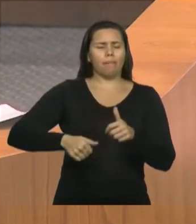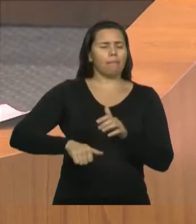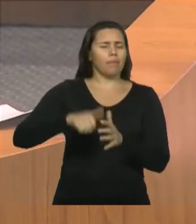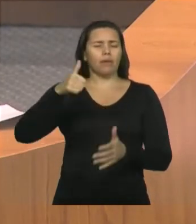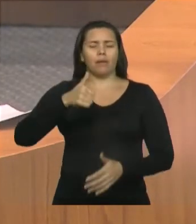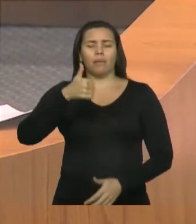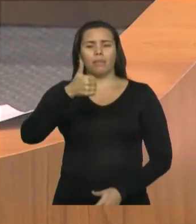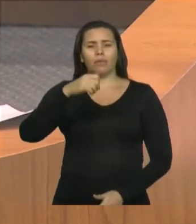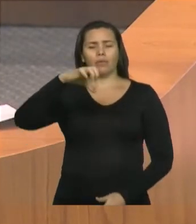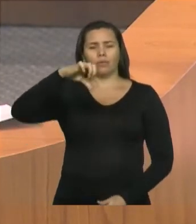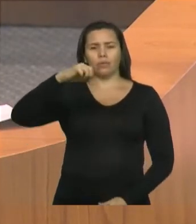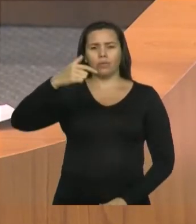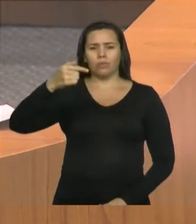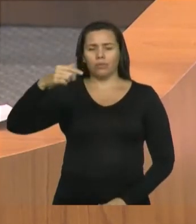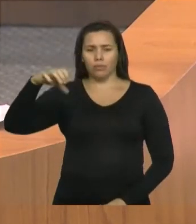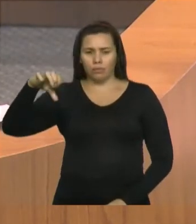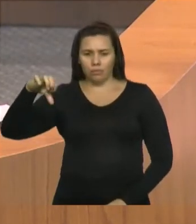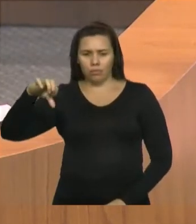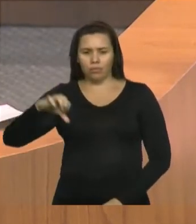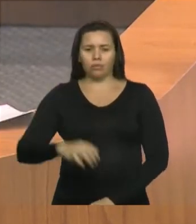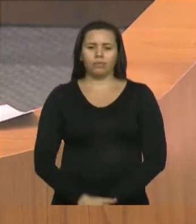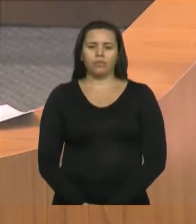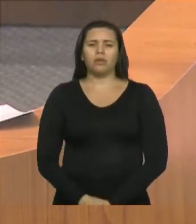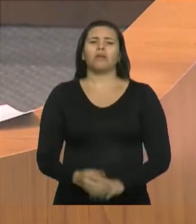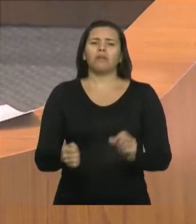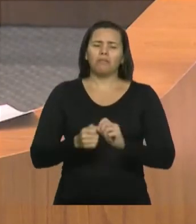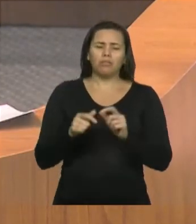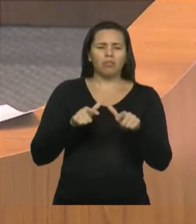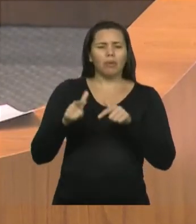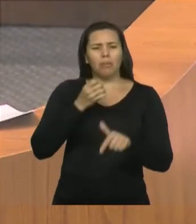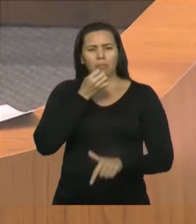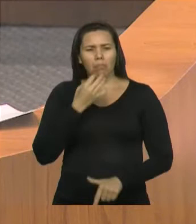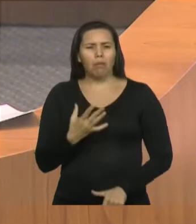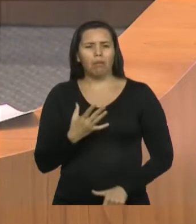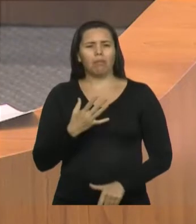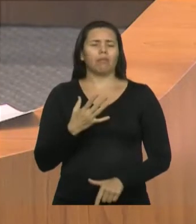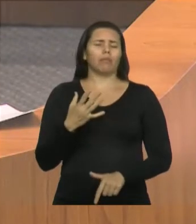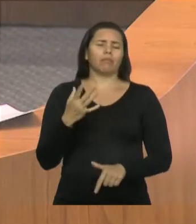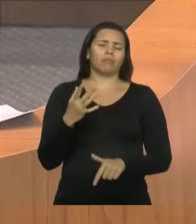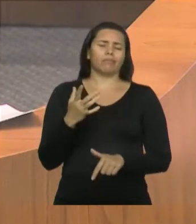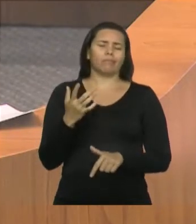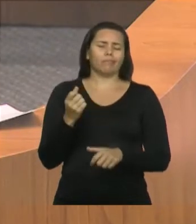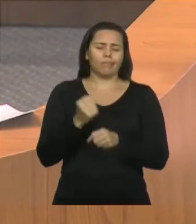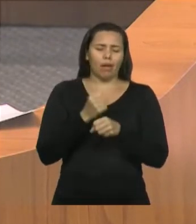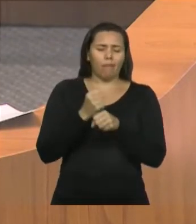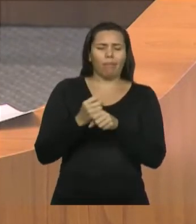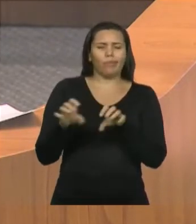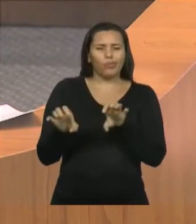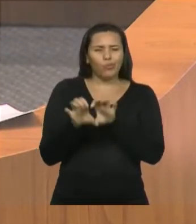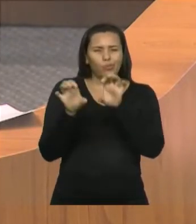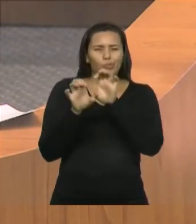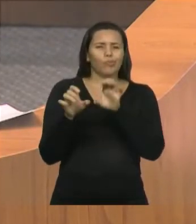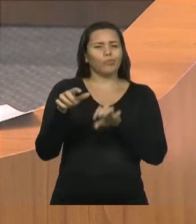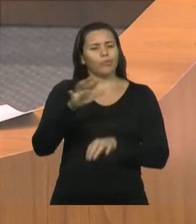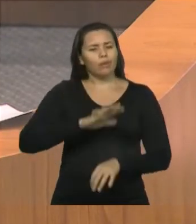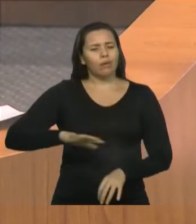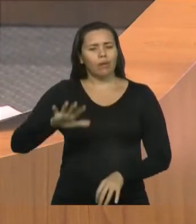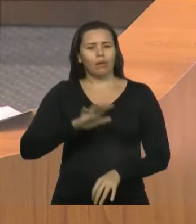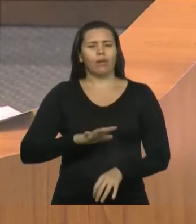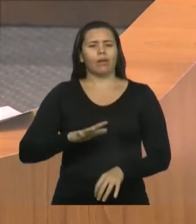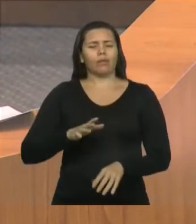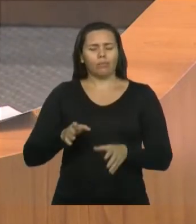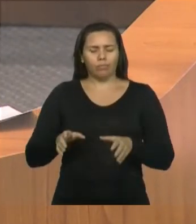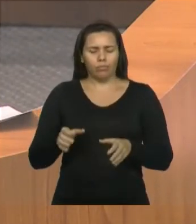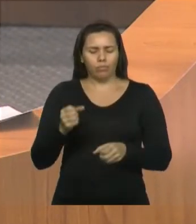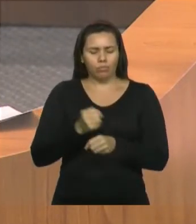realizou muitas obras importantes de fato no município, como obras de infraestrutura, área de calçamento,